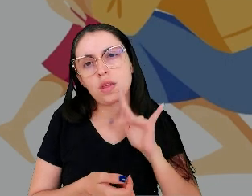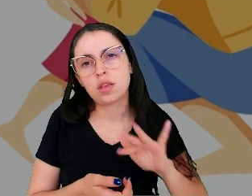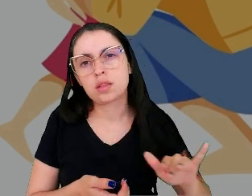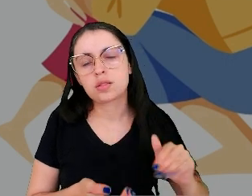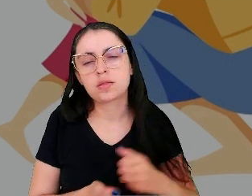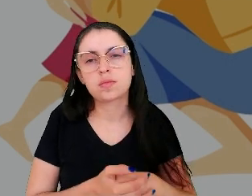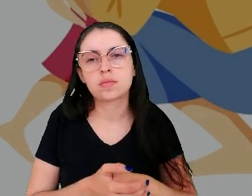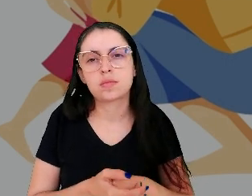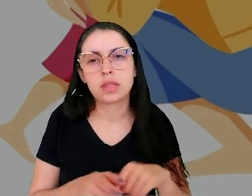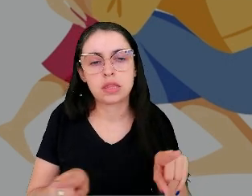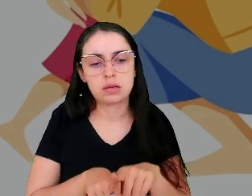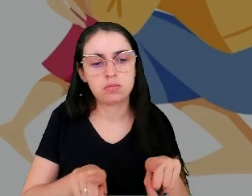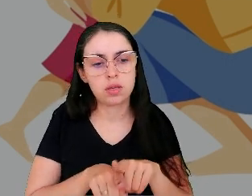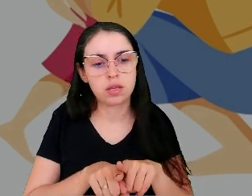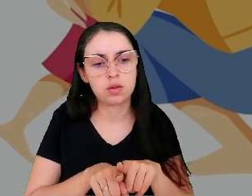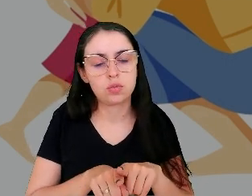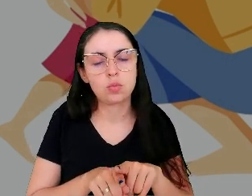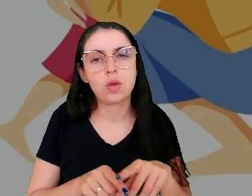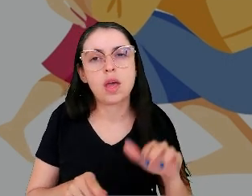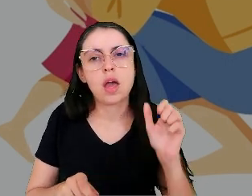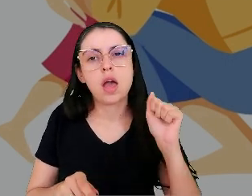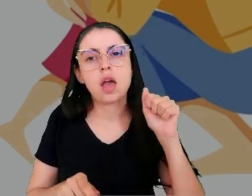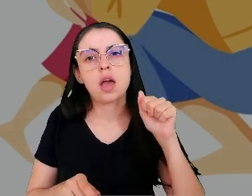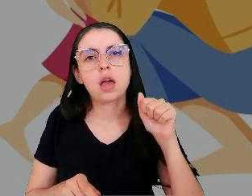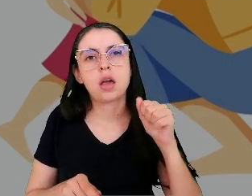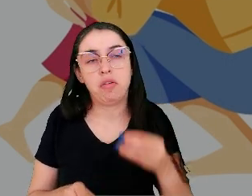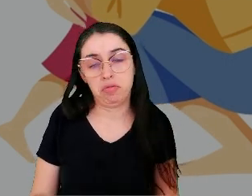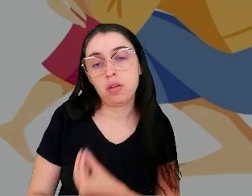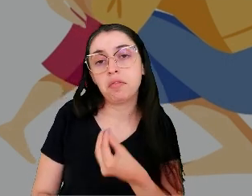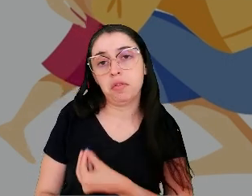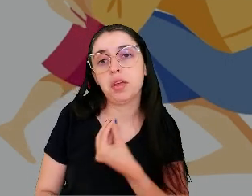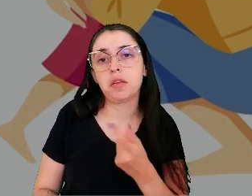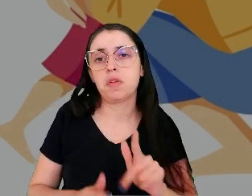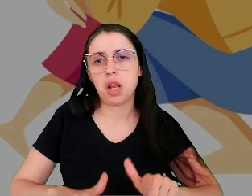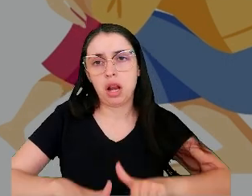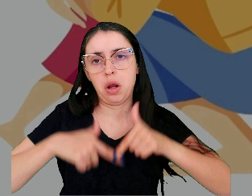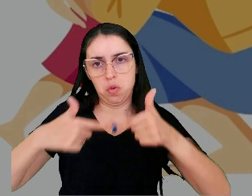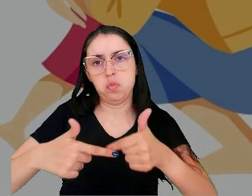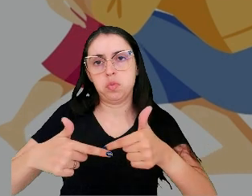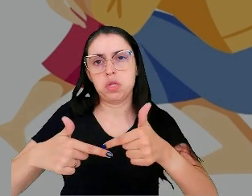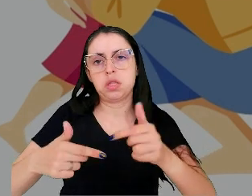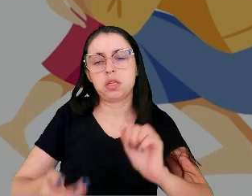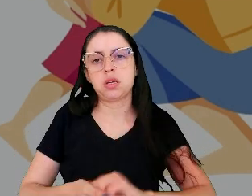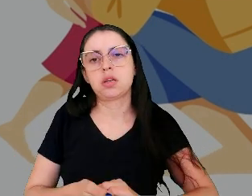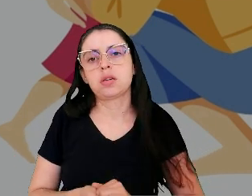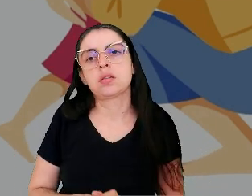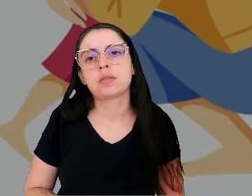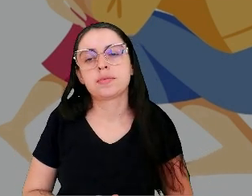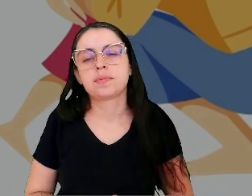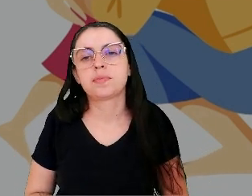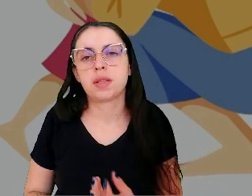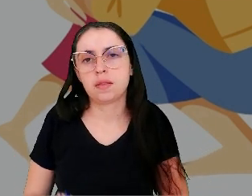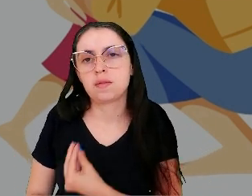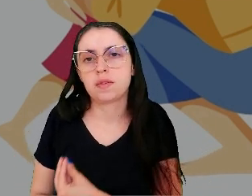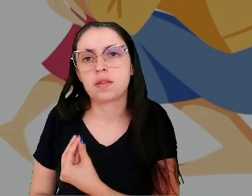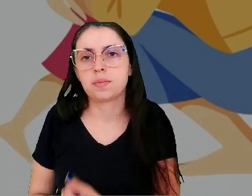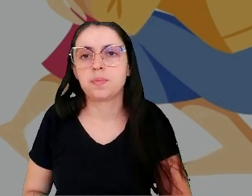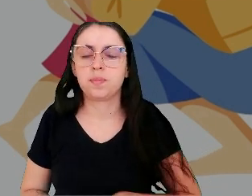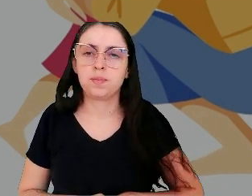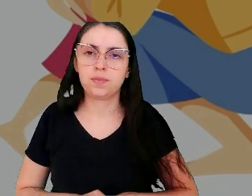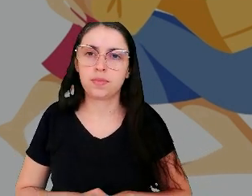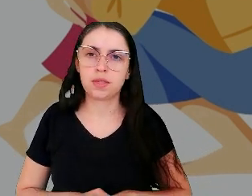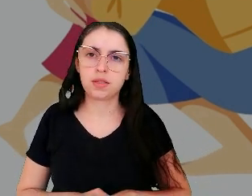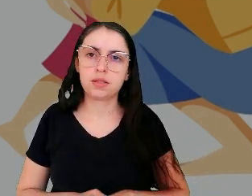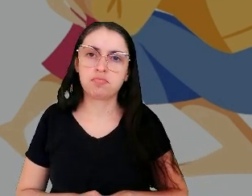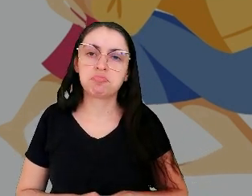também o Heitor também é um arquétipo da sobrevivência, né? Continuando a sua saga pela sobrevivência.